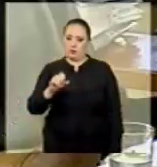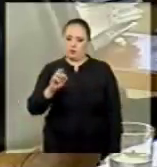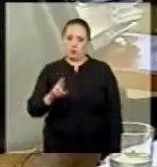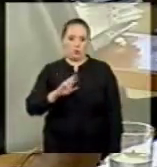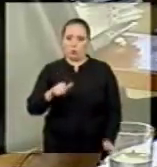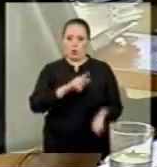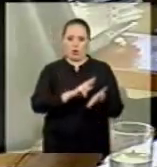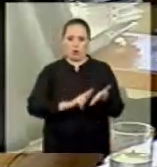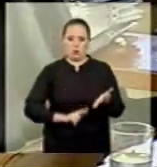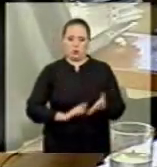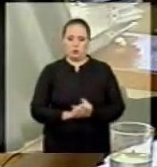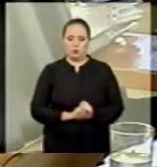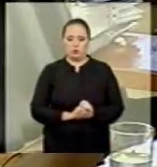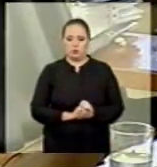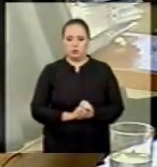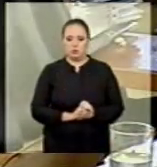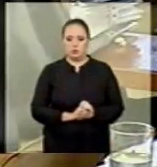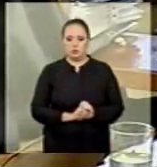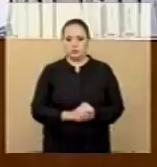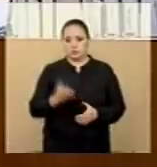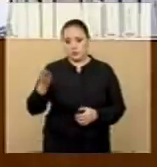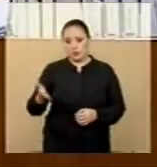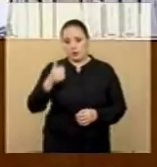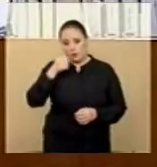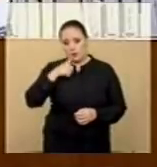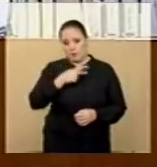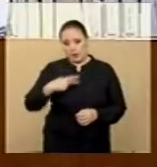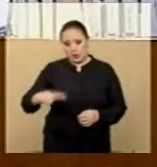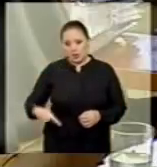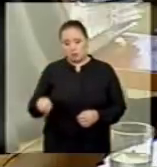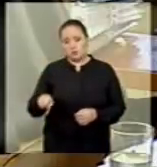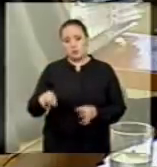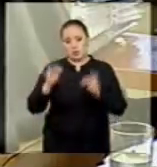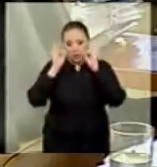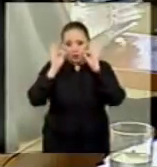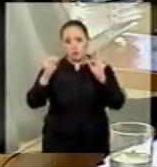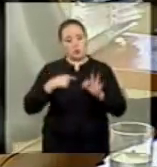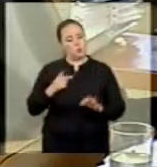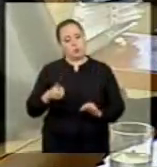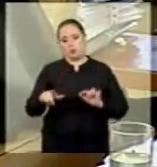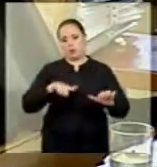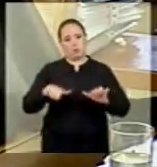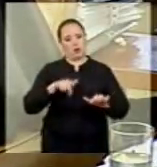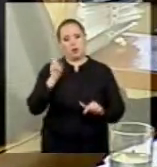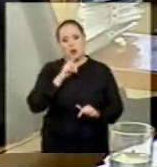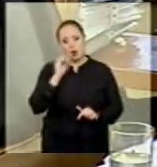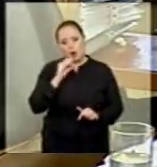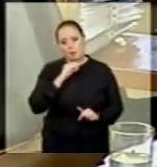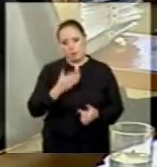E Vossa Excelência é testemunha, senhora presidente, a celeridade com que sempre o fiz. É verdade.